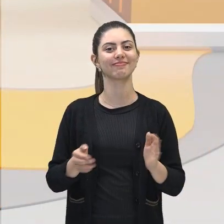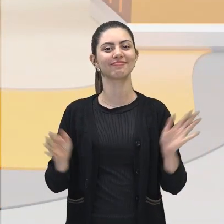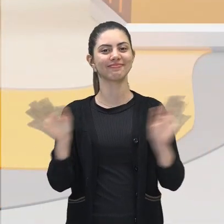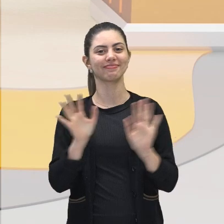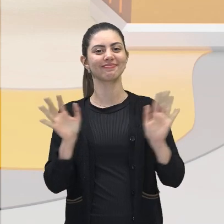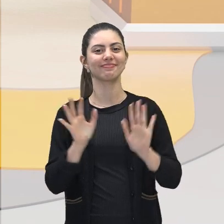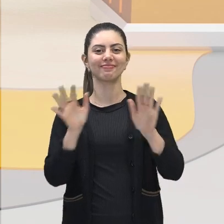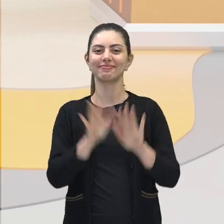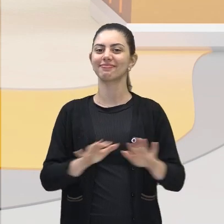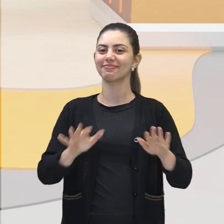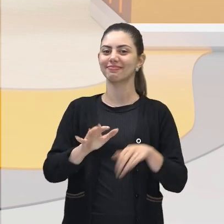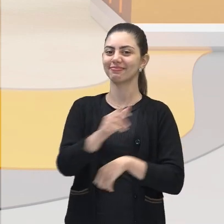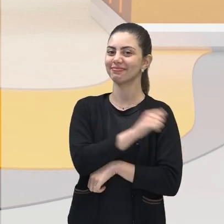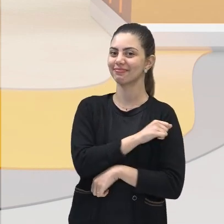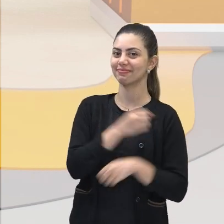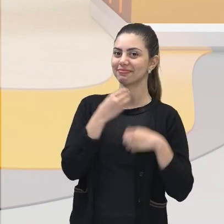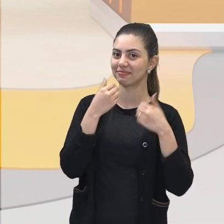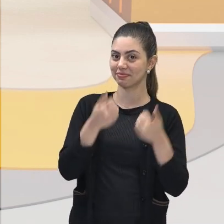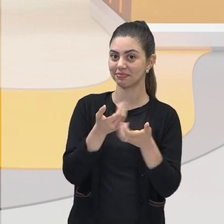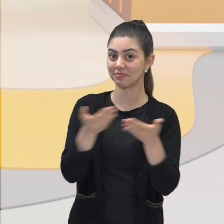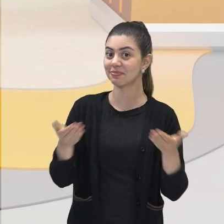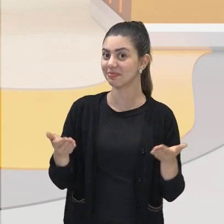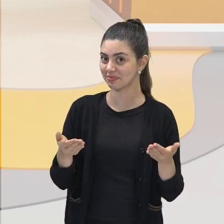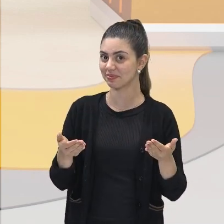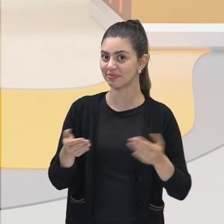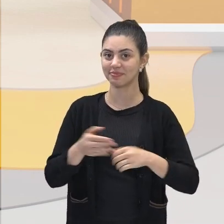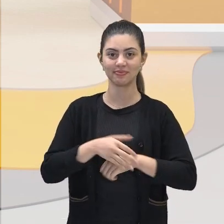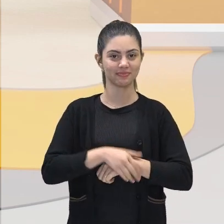Olá, queridos alunos, tudo bem com vocês?